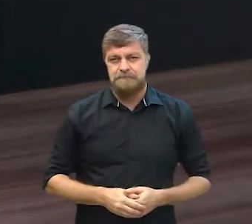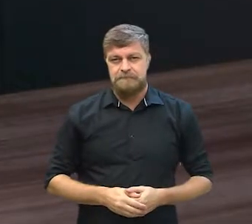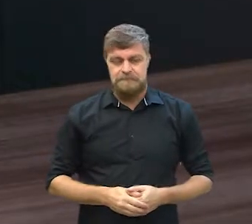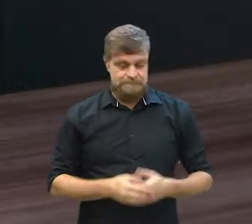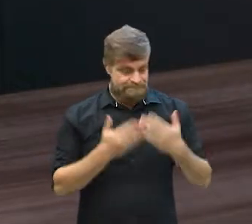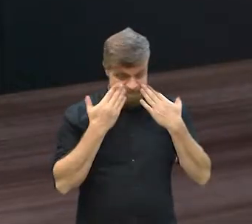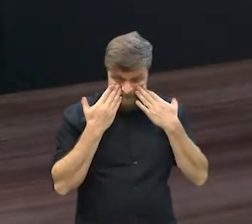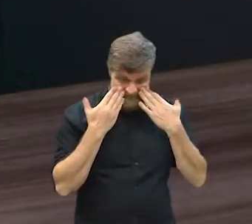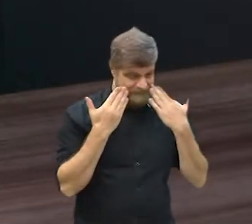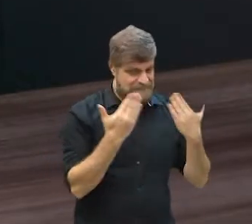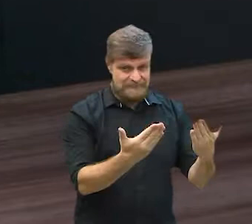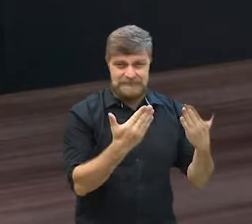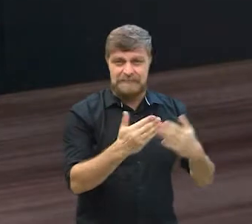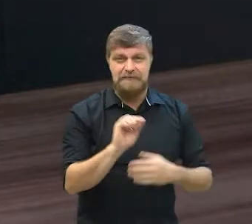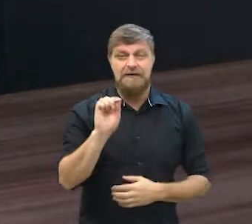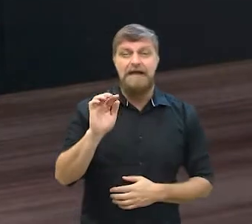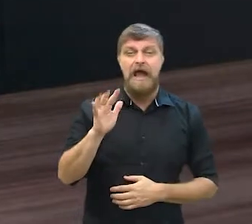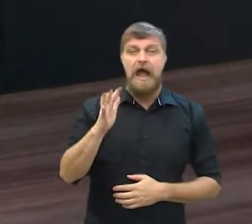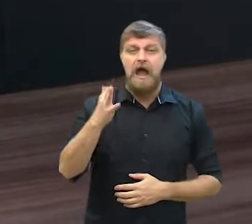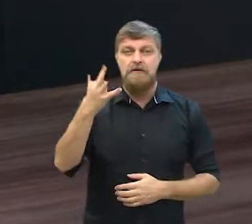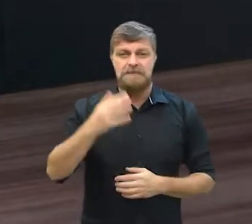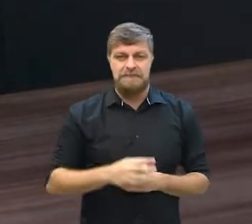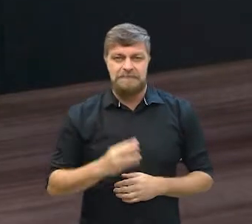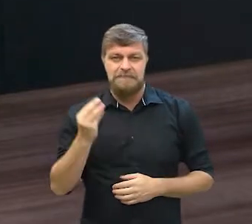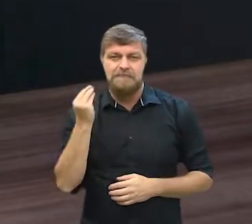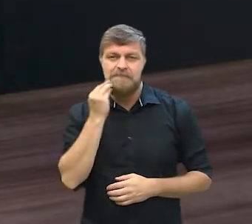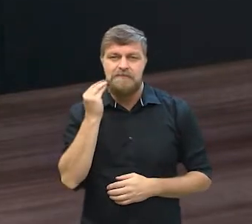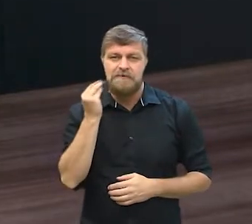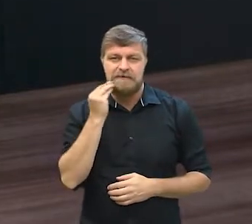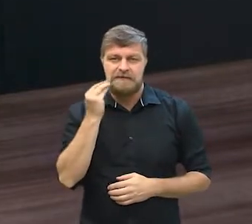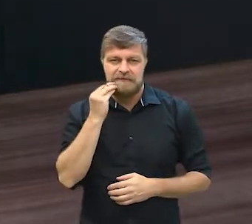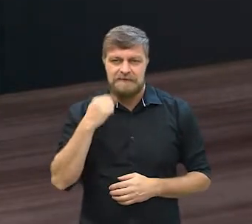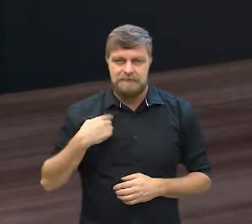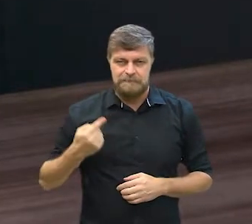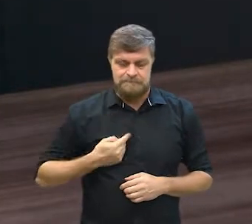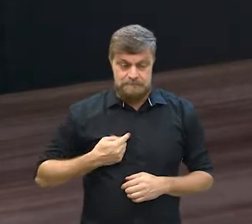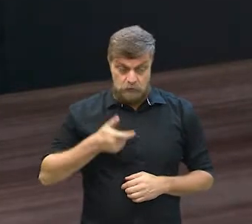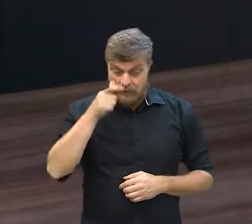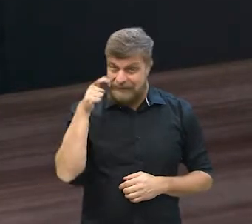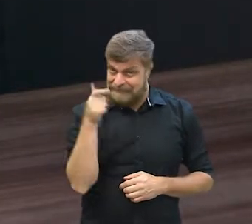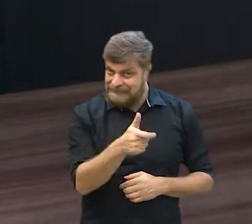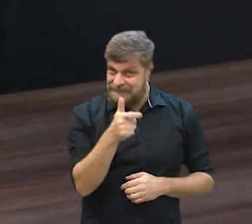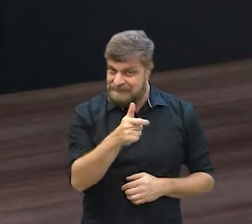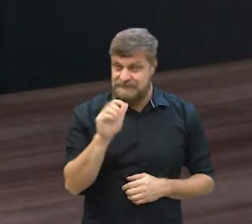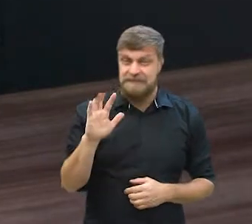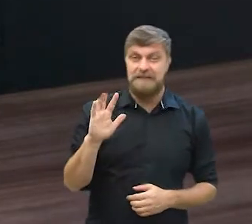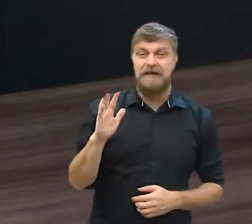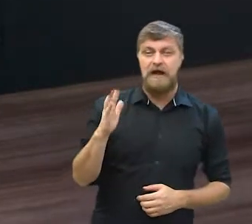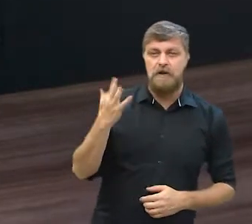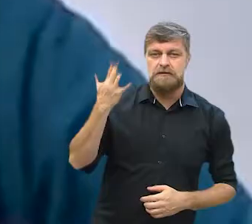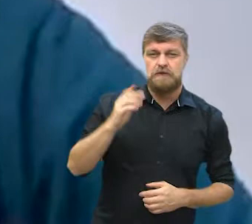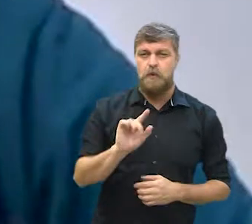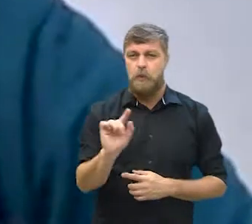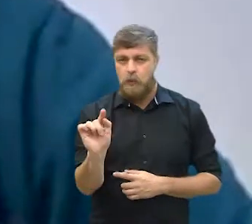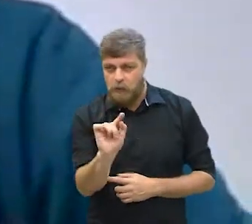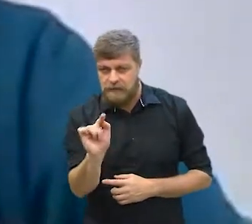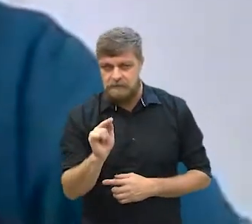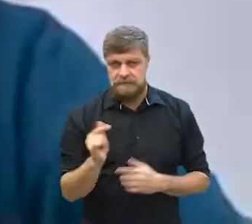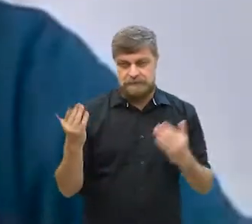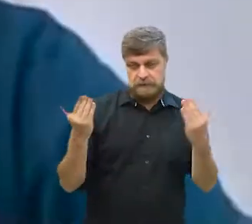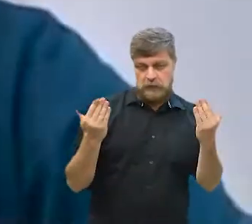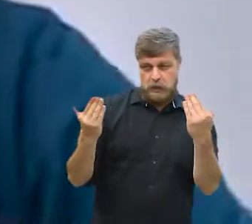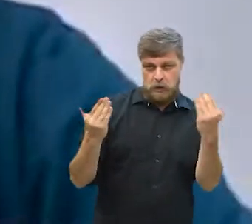diante disso, né, aconteceu uma oportunidade bem, assim, um time muito interessante, porque